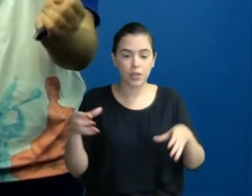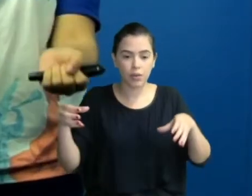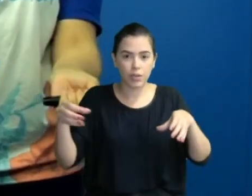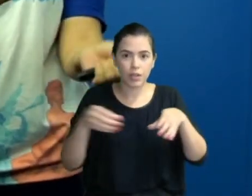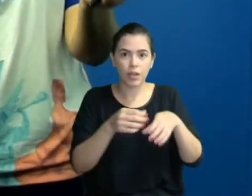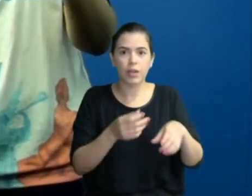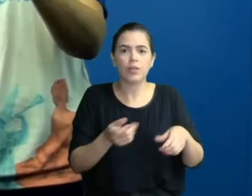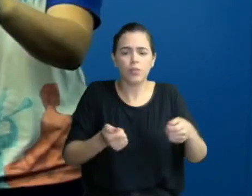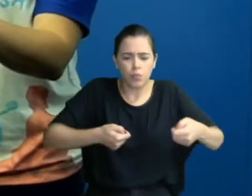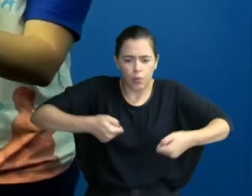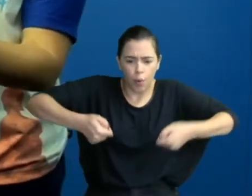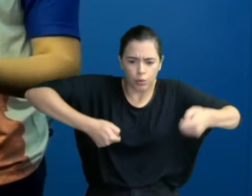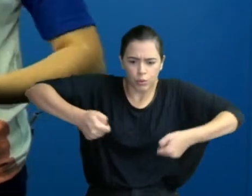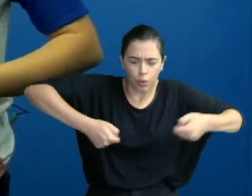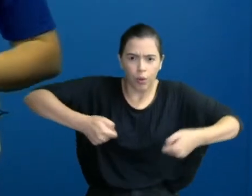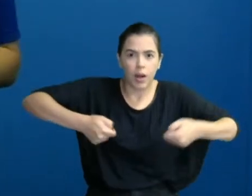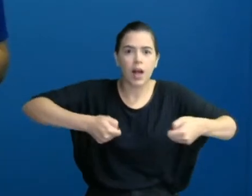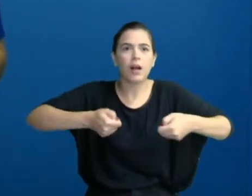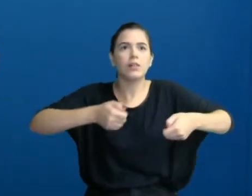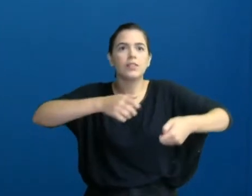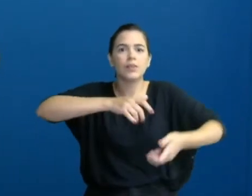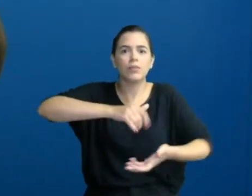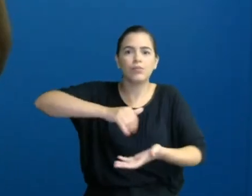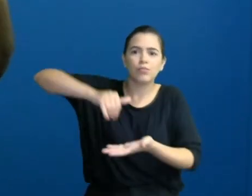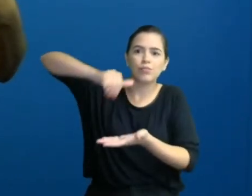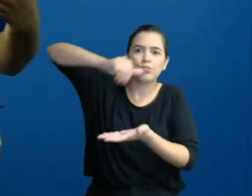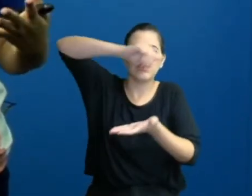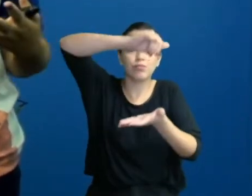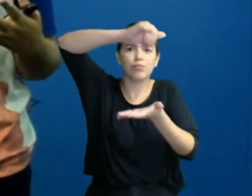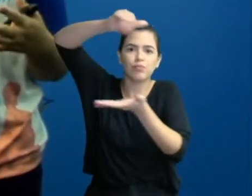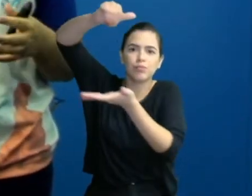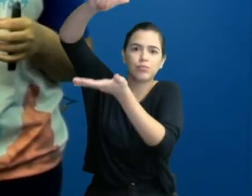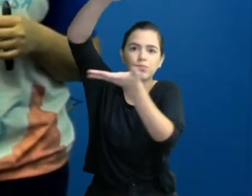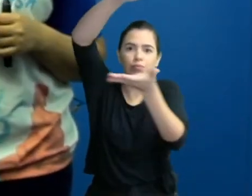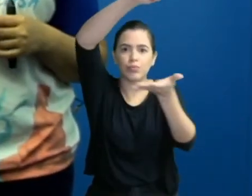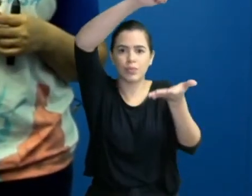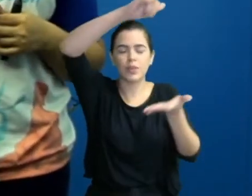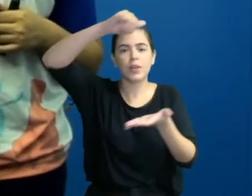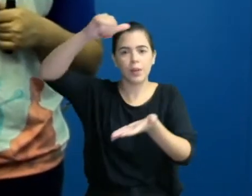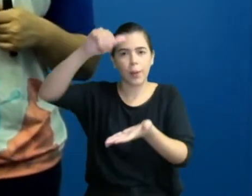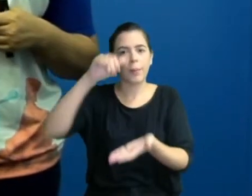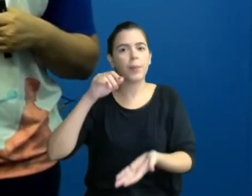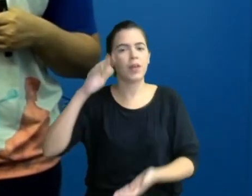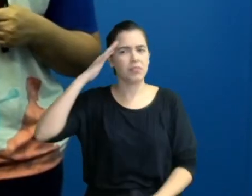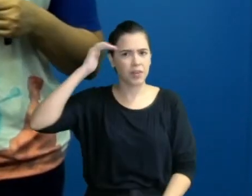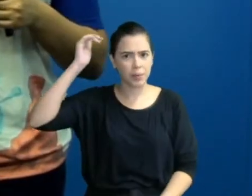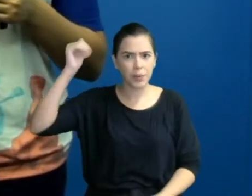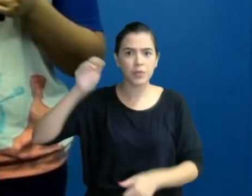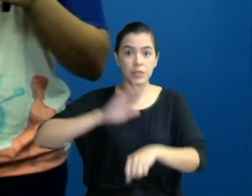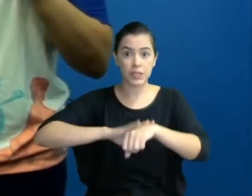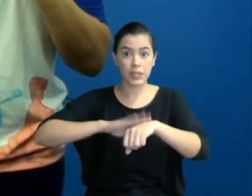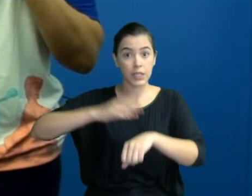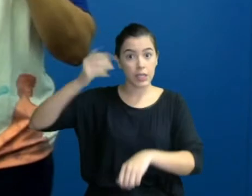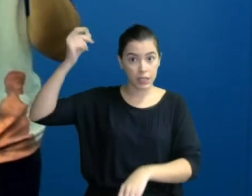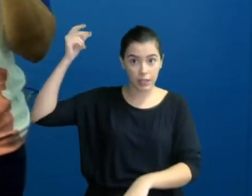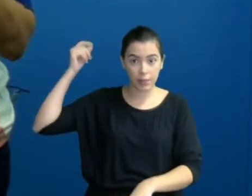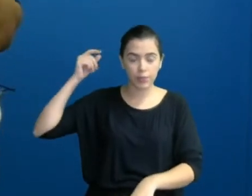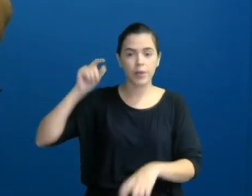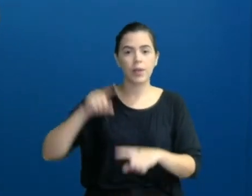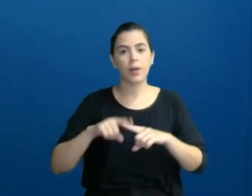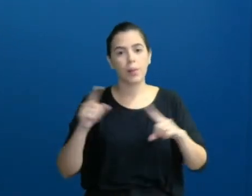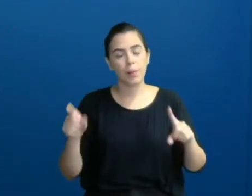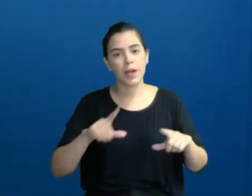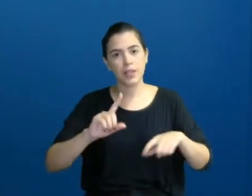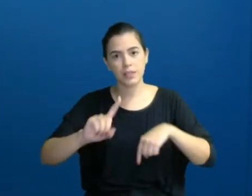pessoas conseguiam controlar para onde iam os dirigíveis. Se tornou bem popular nessa época. Mas depois que